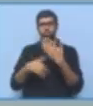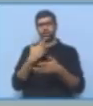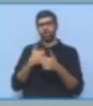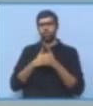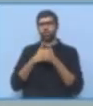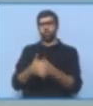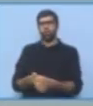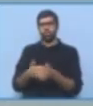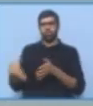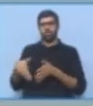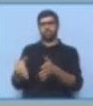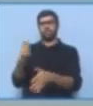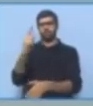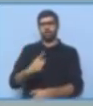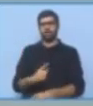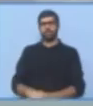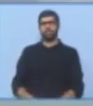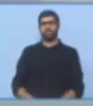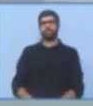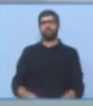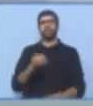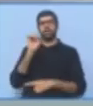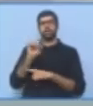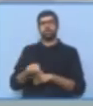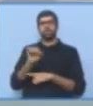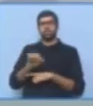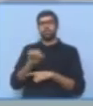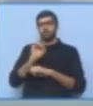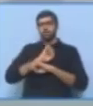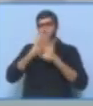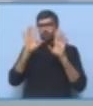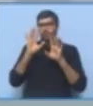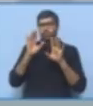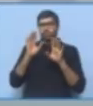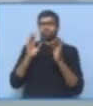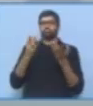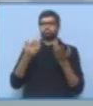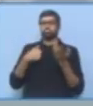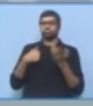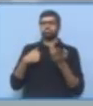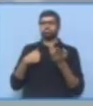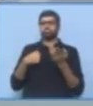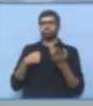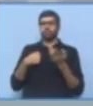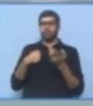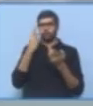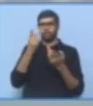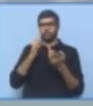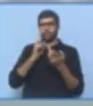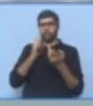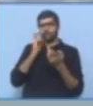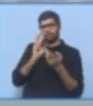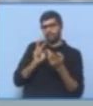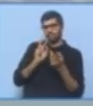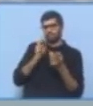este itinerário também de fé? Sim, obviamente, a partir do momento em que eu alterei também a minha maneira de